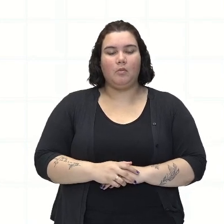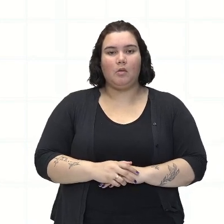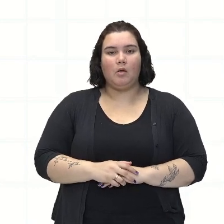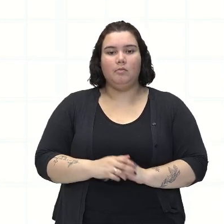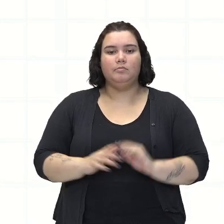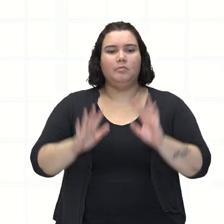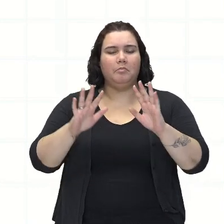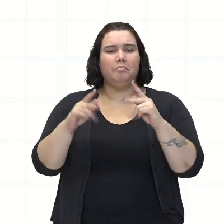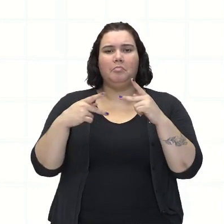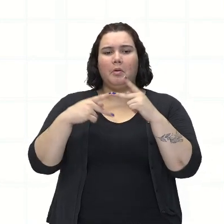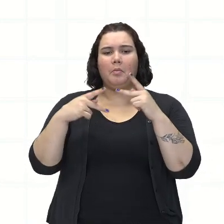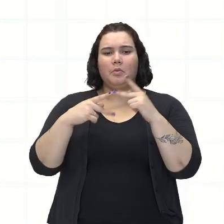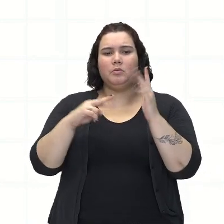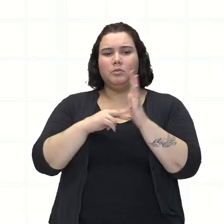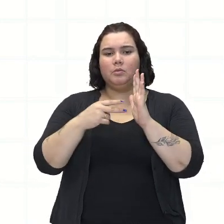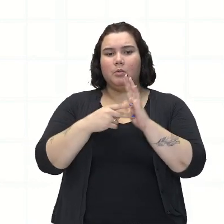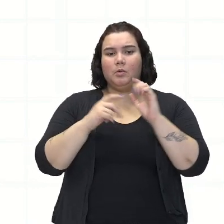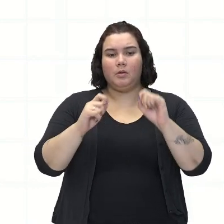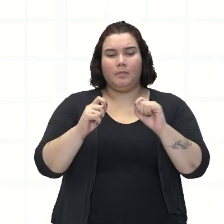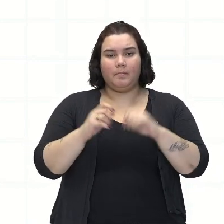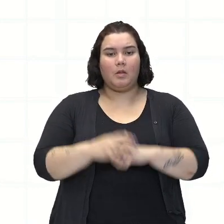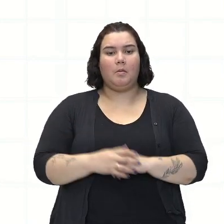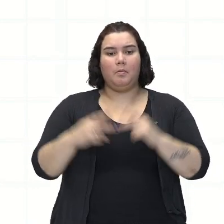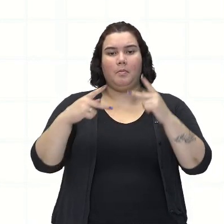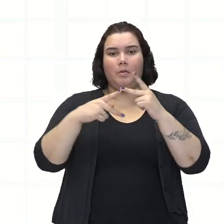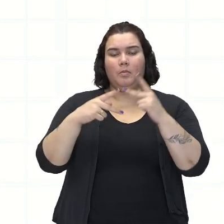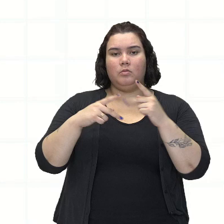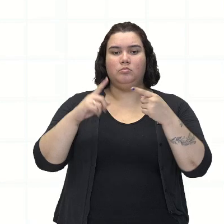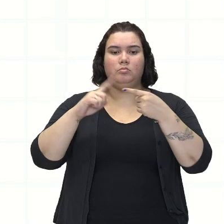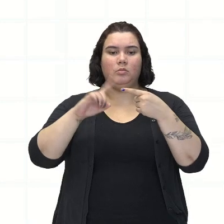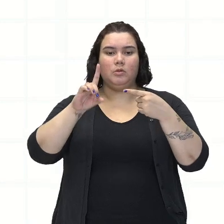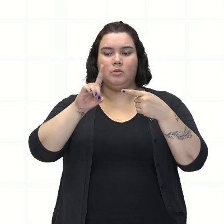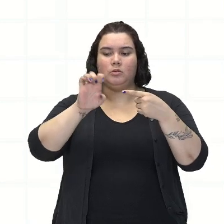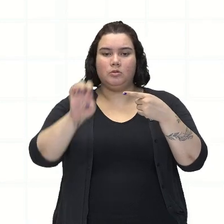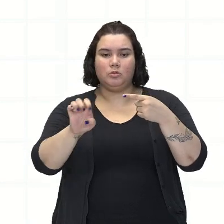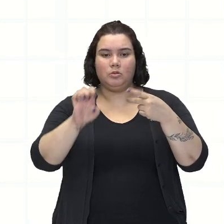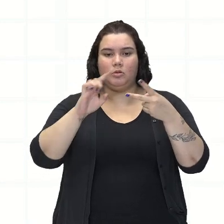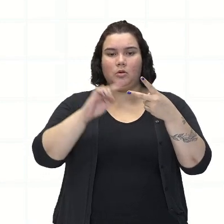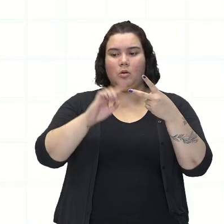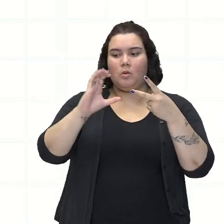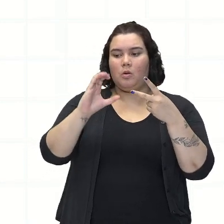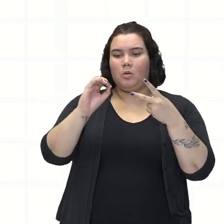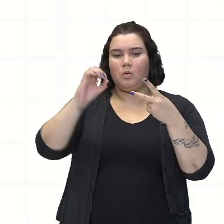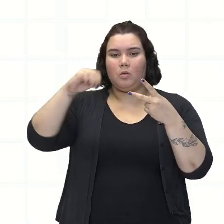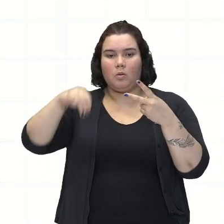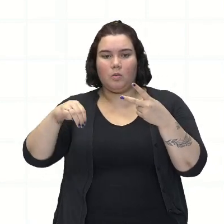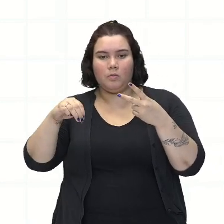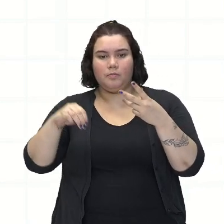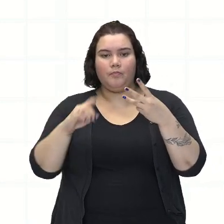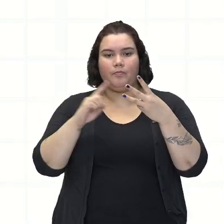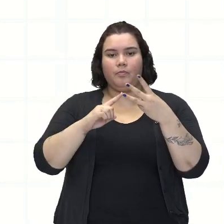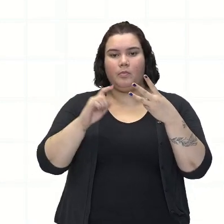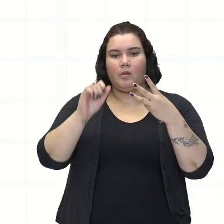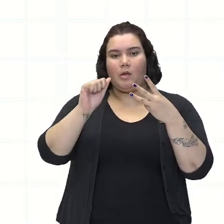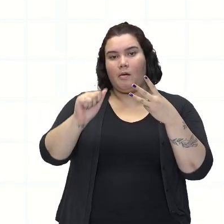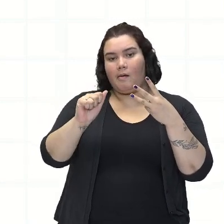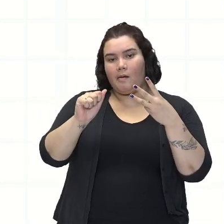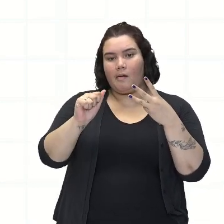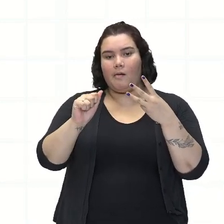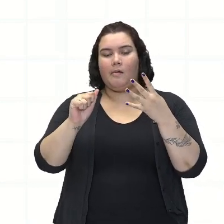para relembrar, nós temos a preposição de, a preposição com, a preposição